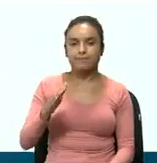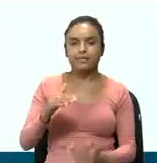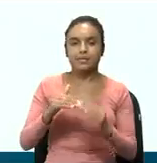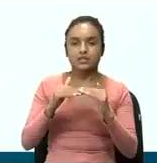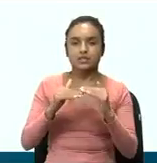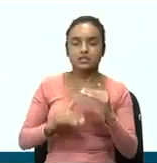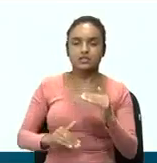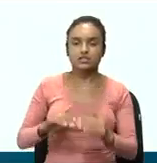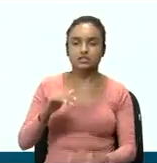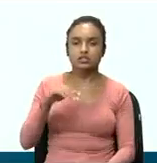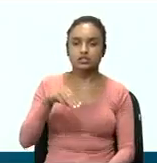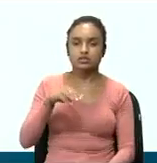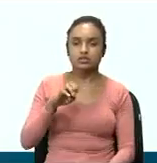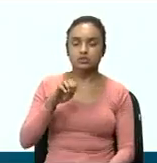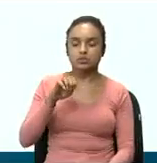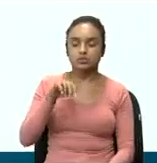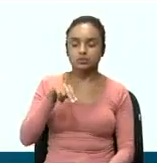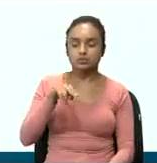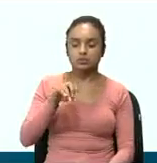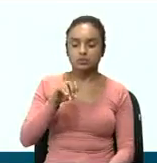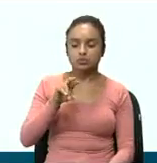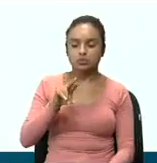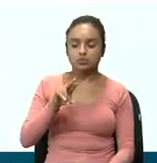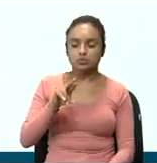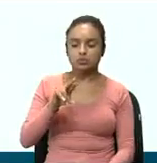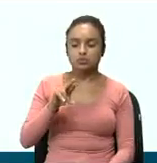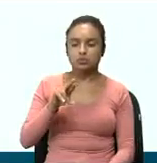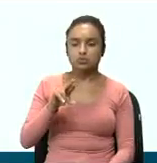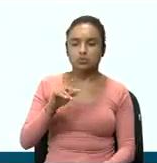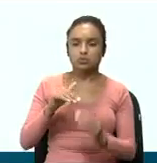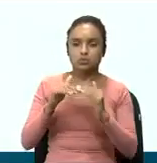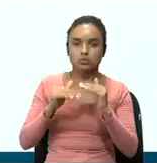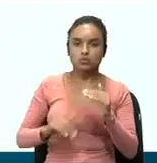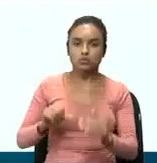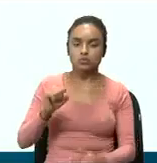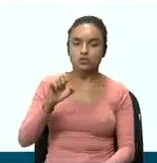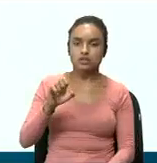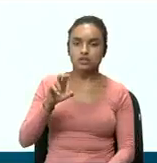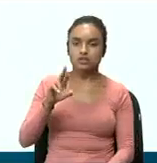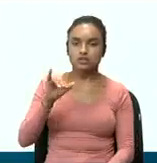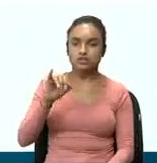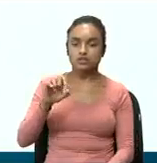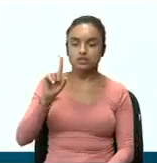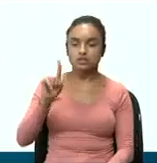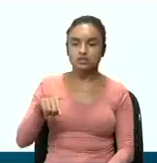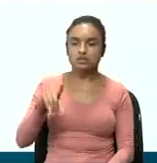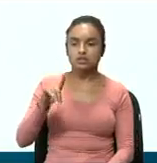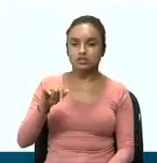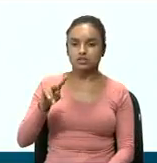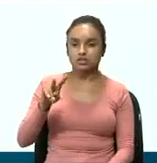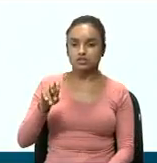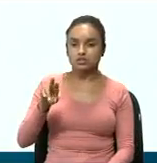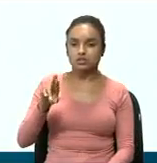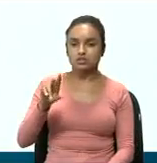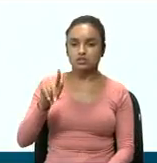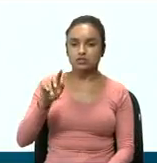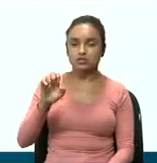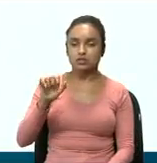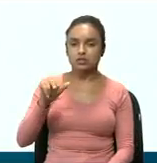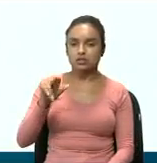menor, né, nós estamos avaliando uma série menor que uma série que é divergente, nesse caso, então,